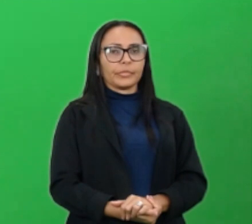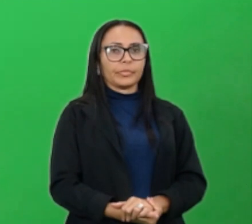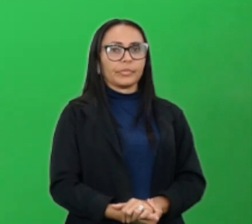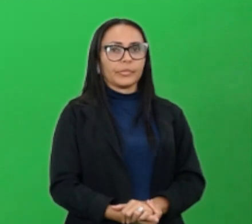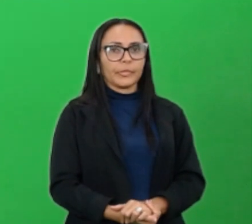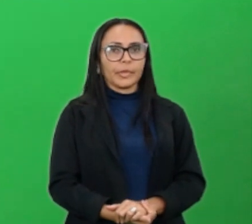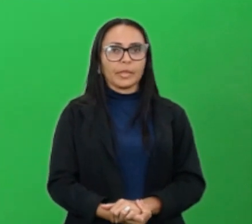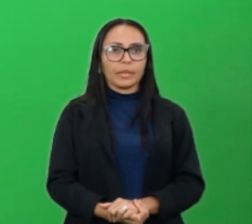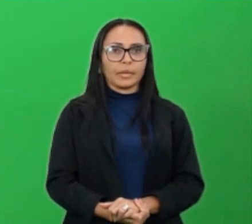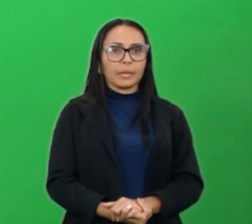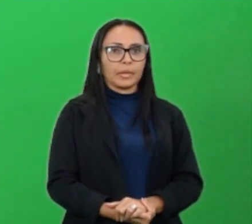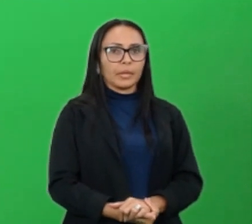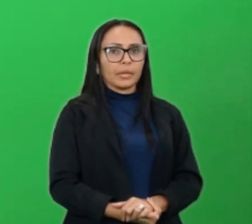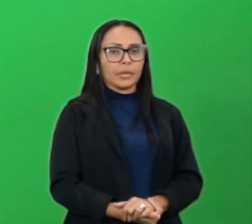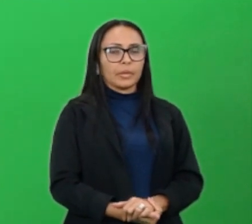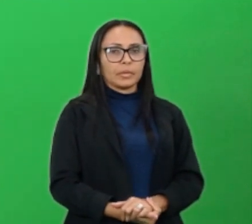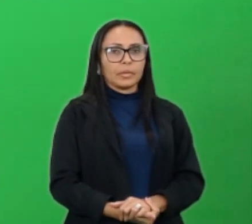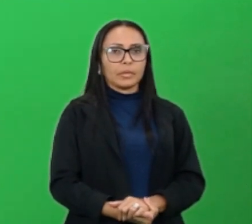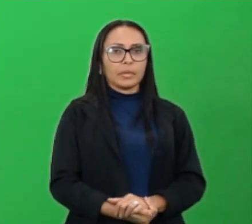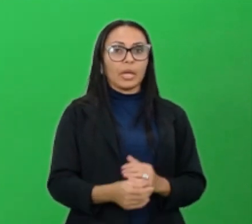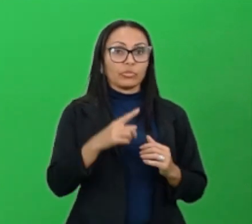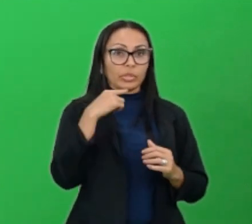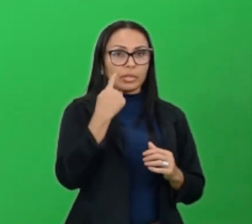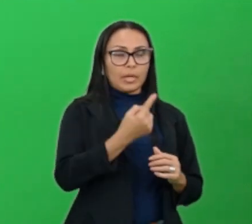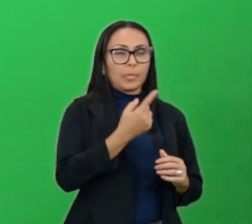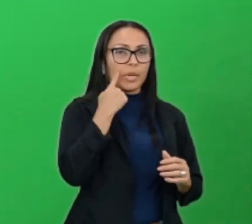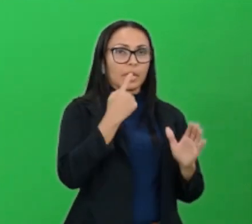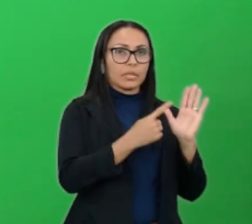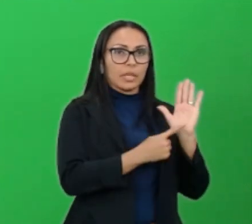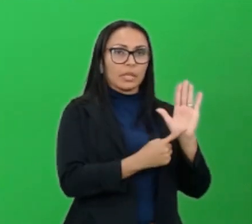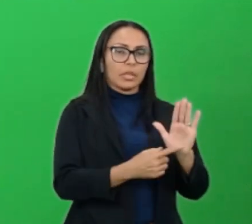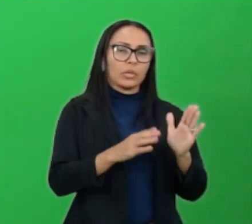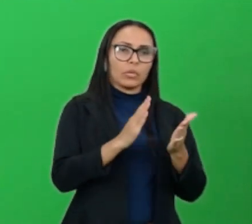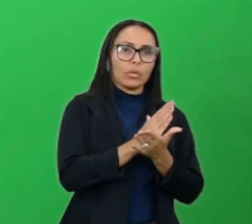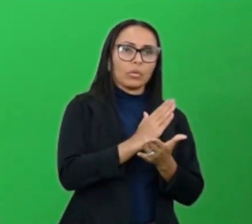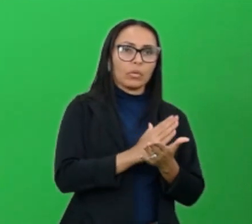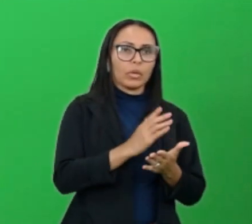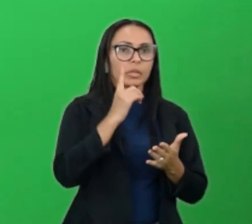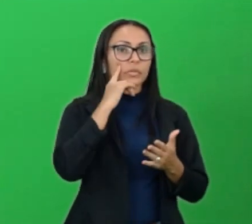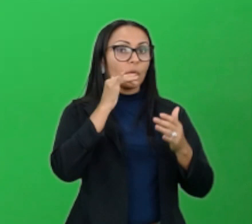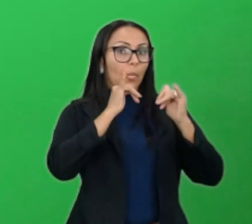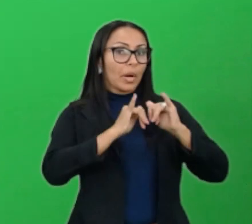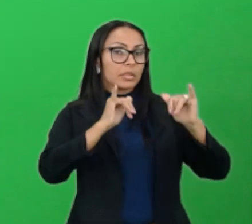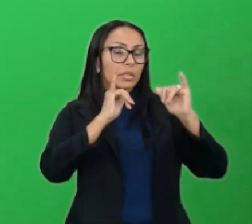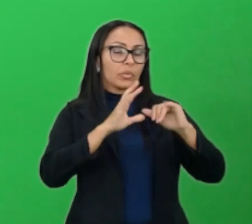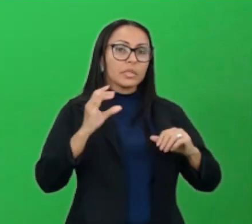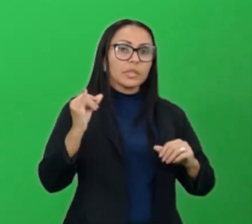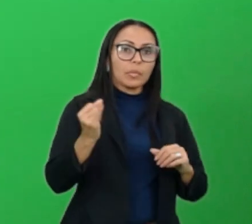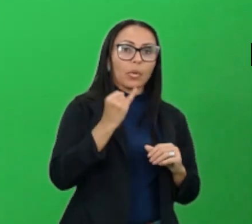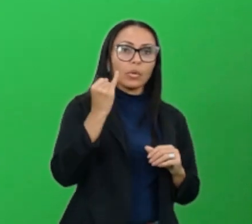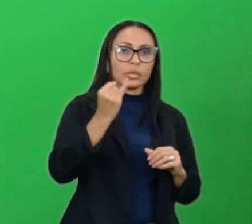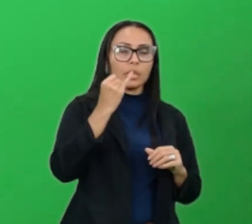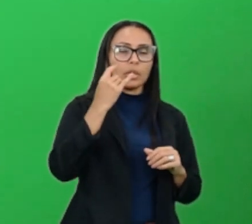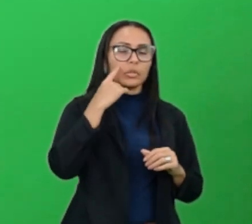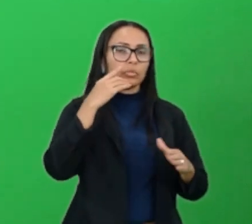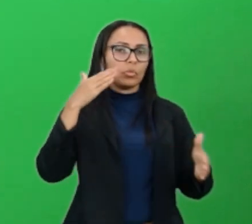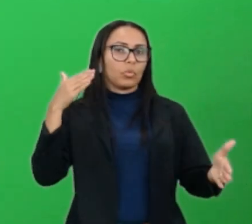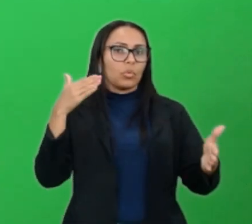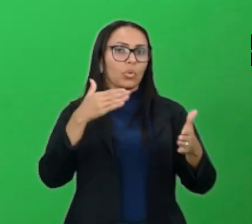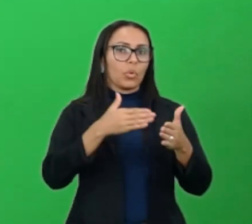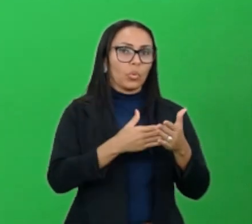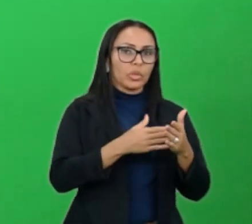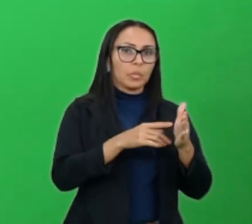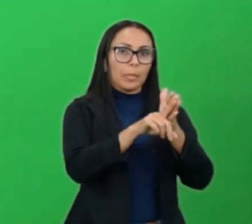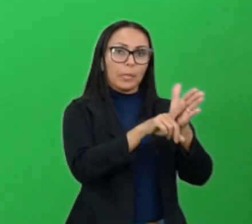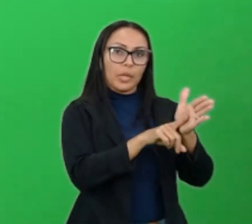e progredir no que a gente está apresentando. Bom, uma informação importante, né, do último levantamento que foi feito